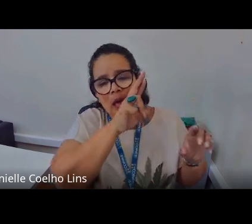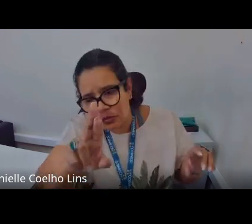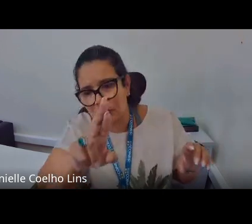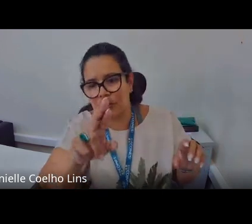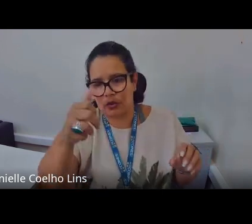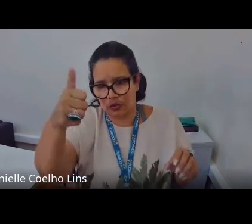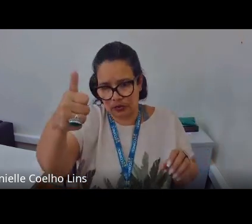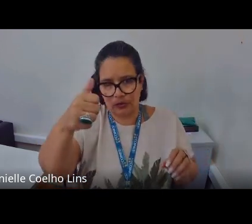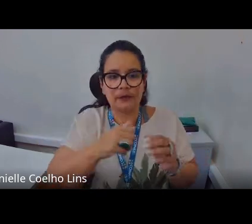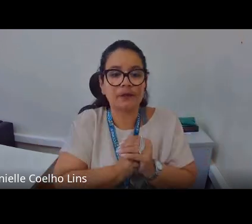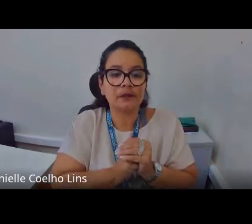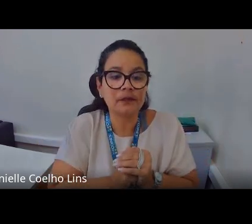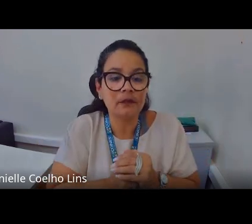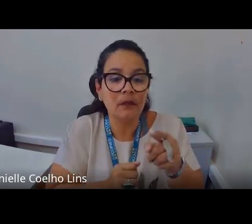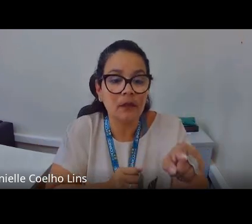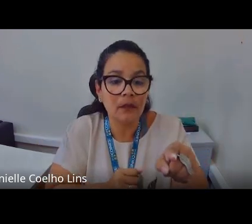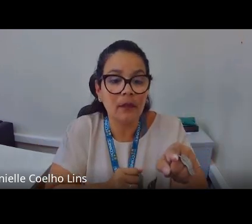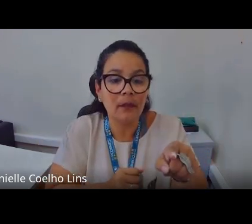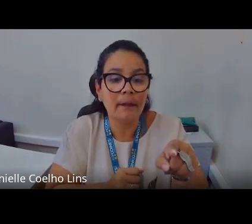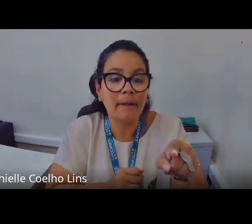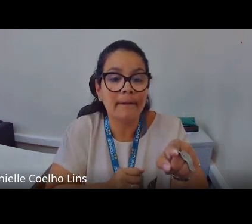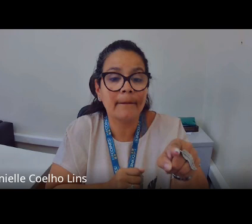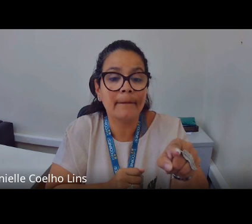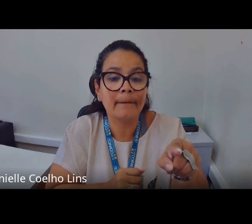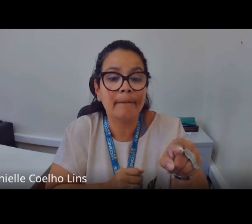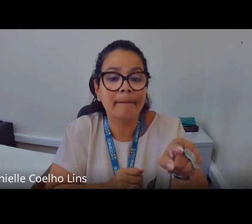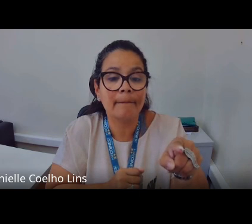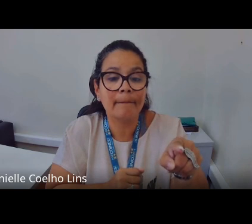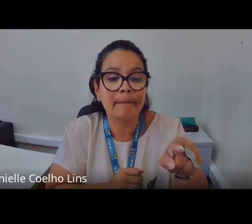E o e-mail, não esquece, que é o e-mail extensão